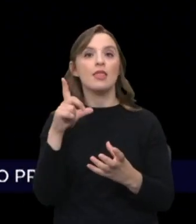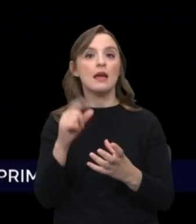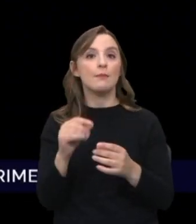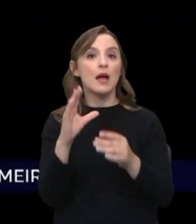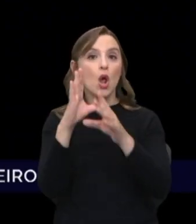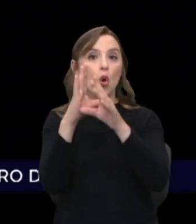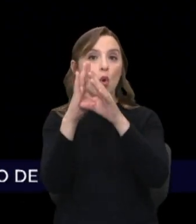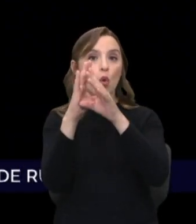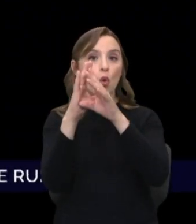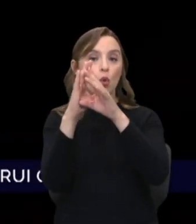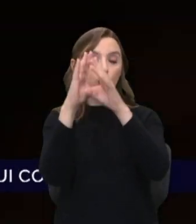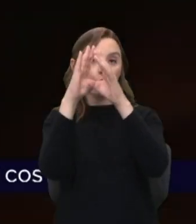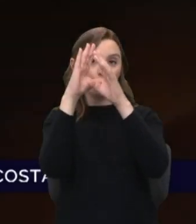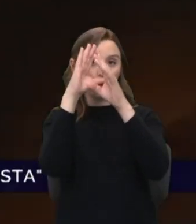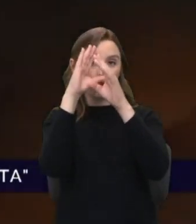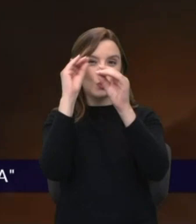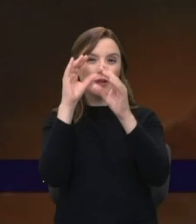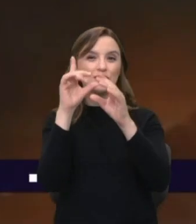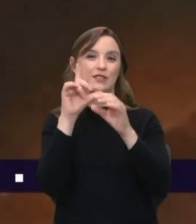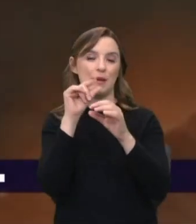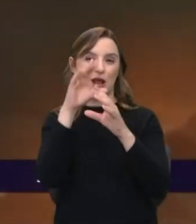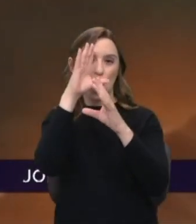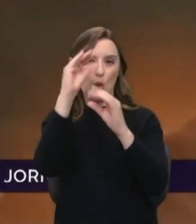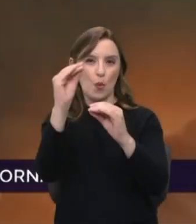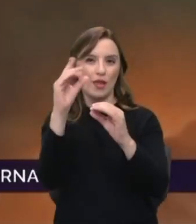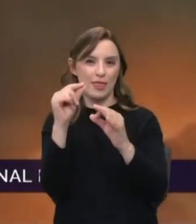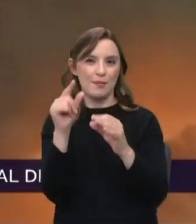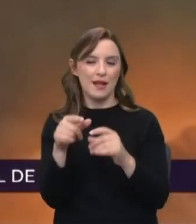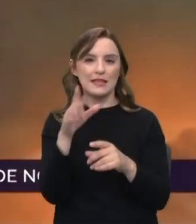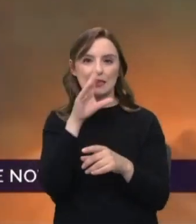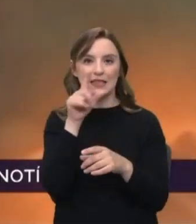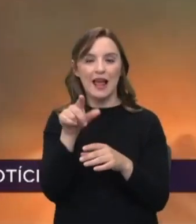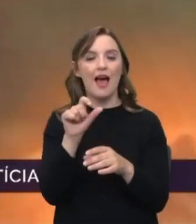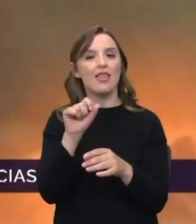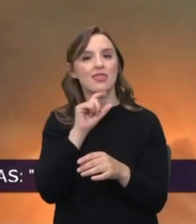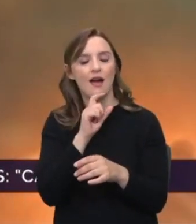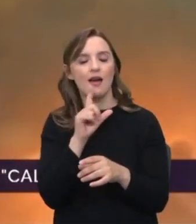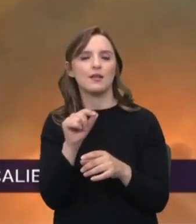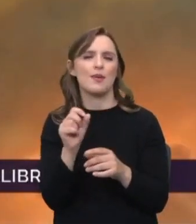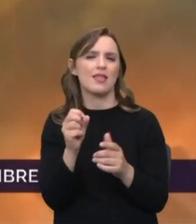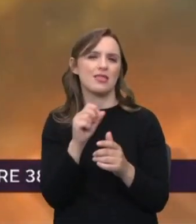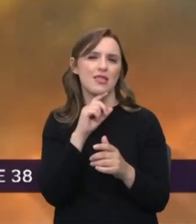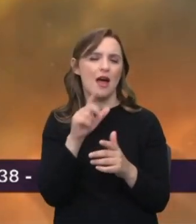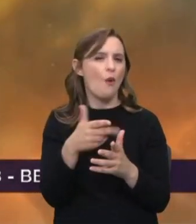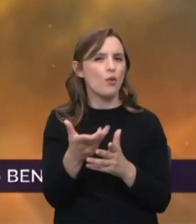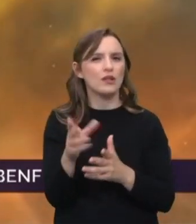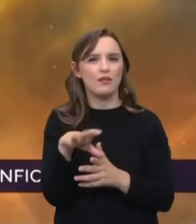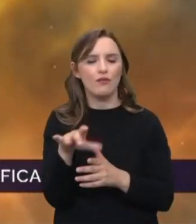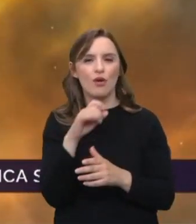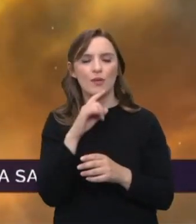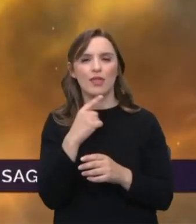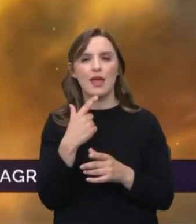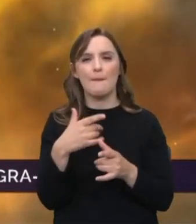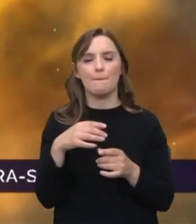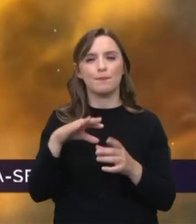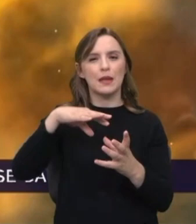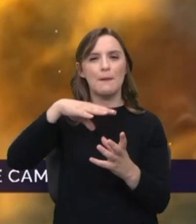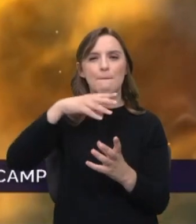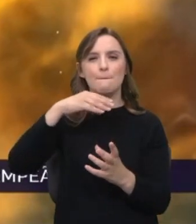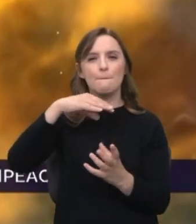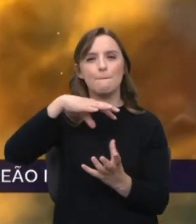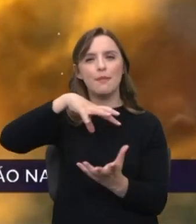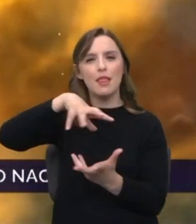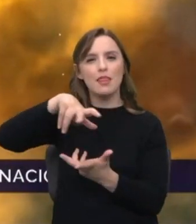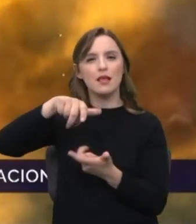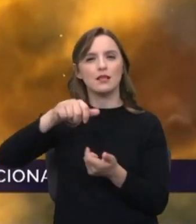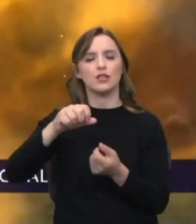teoria for válida para o nosso planeta, é válida também para muitos outros corpos do Sistema Solar, muitos outros planetas, muitas outras luas, porque esse